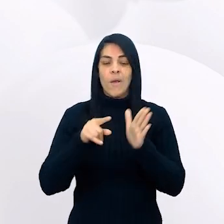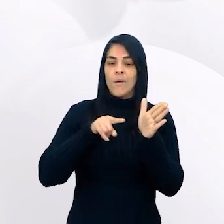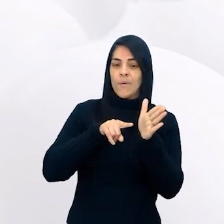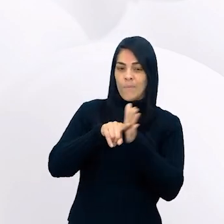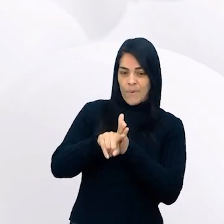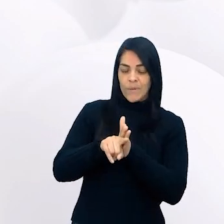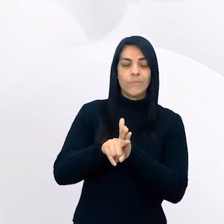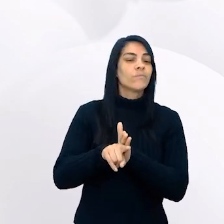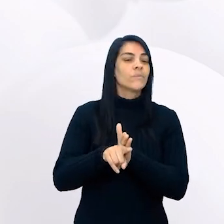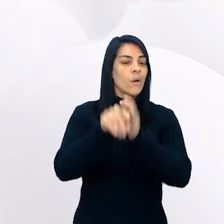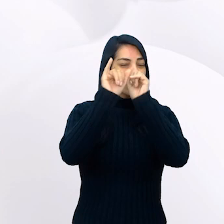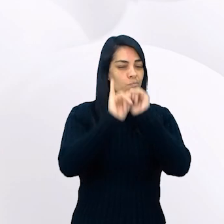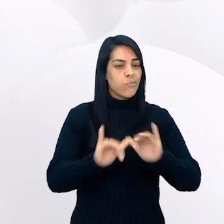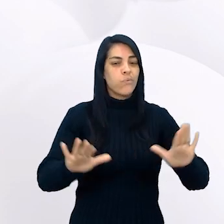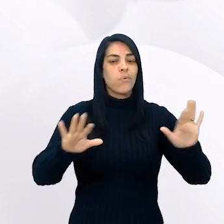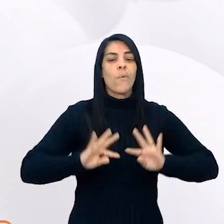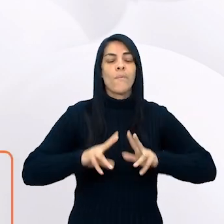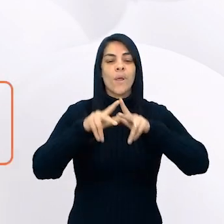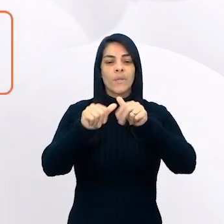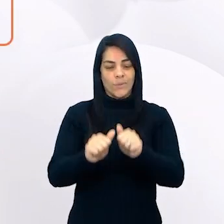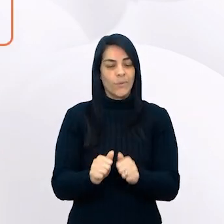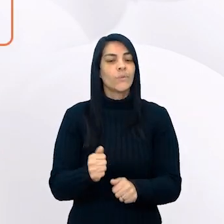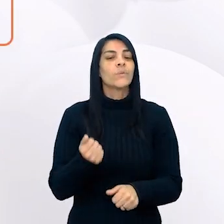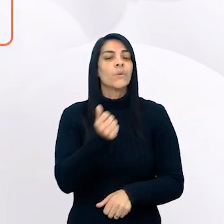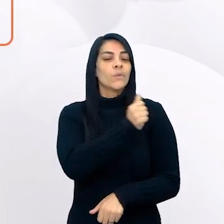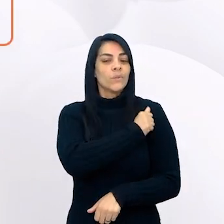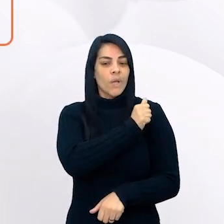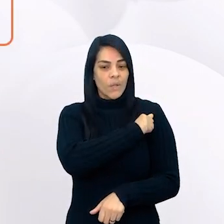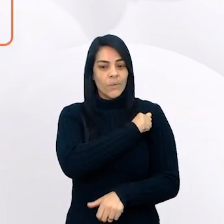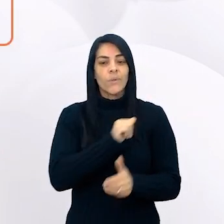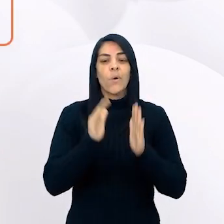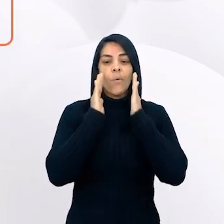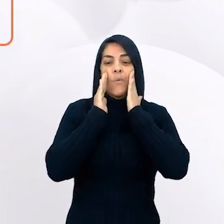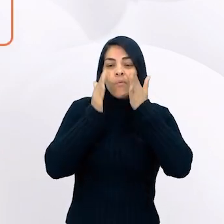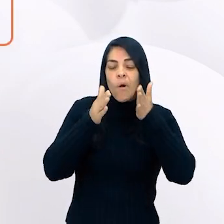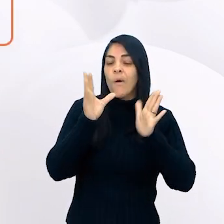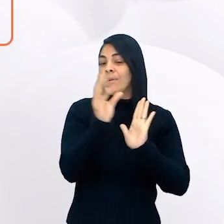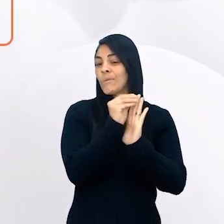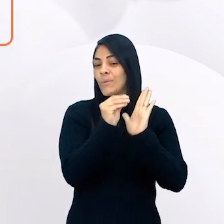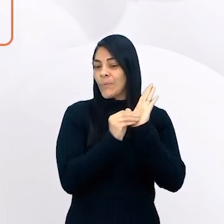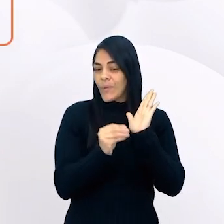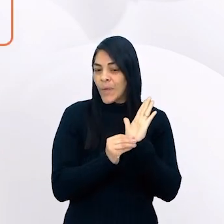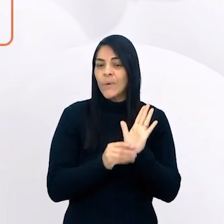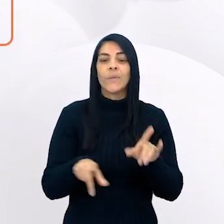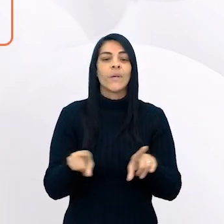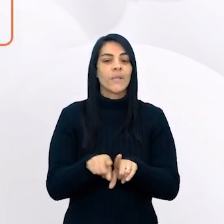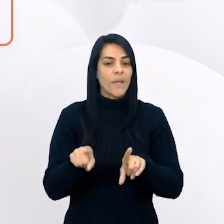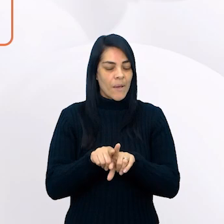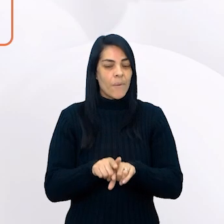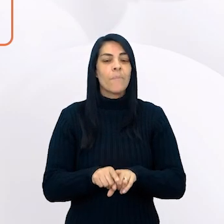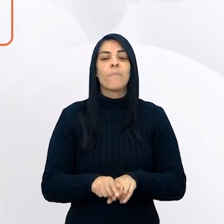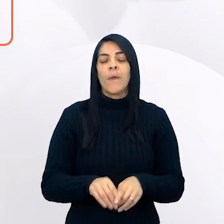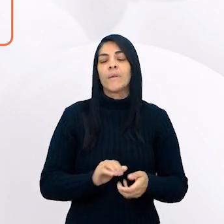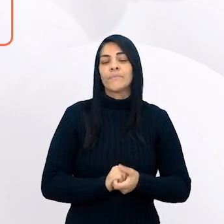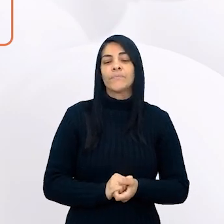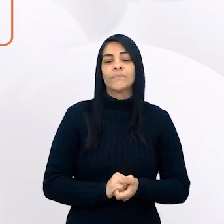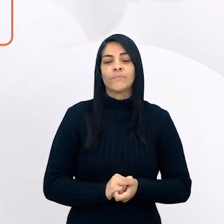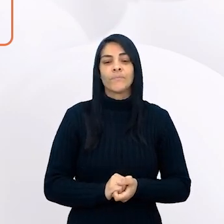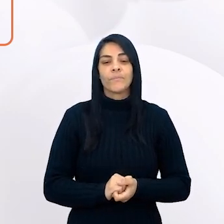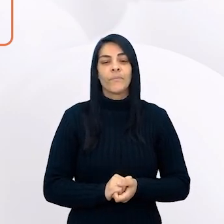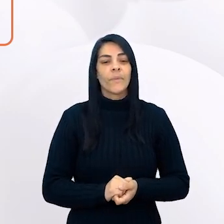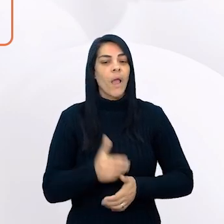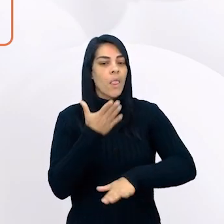pergunta disparadora aí para os estudantes. Sim. O foco no conteúdo, que vai vir mesmo o conteúdo. Um